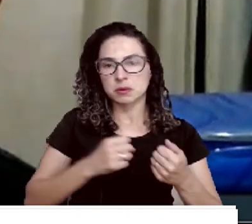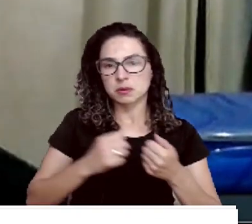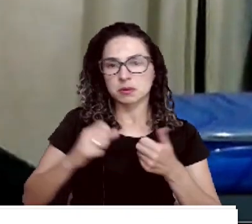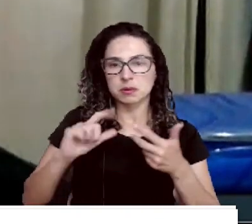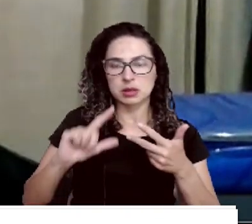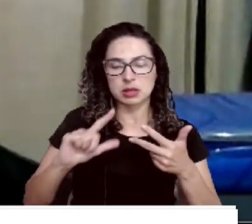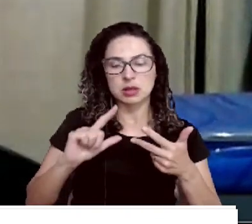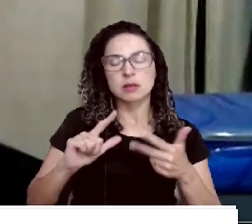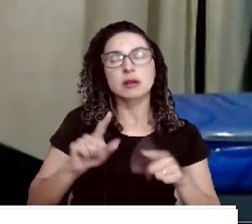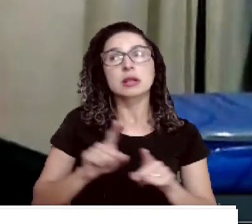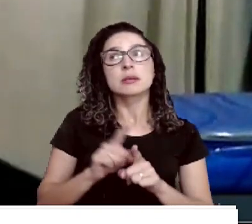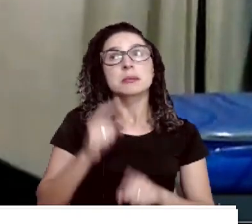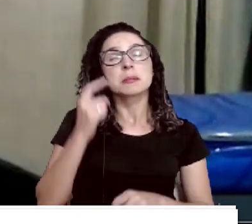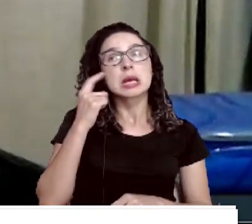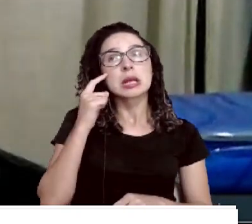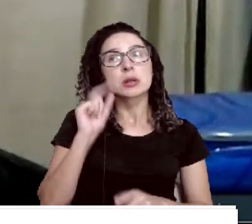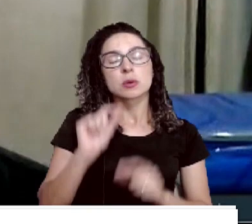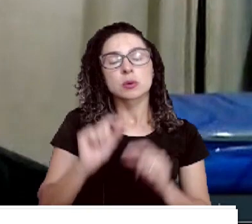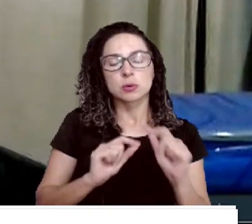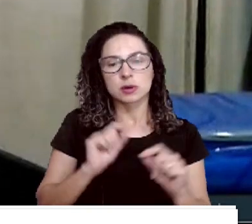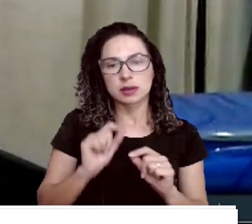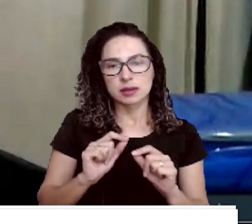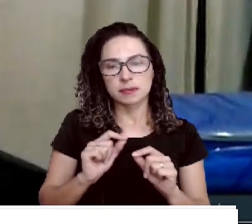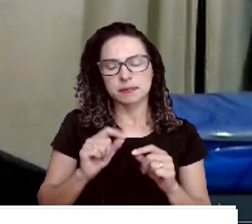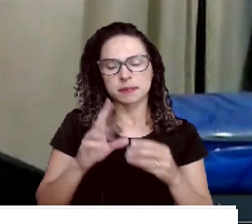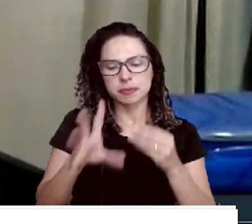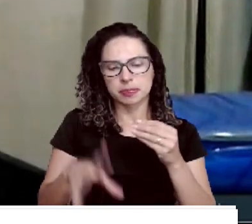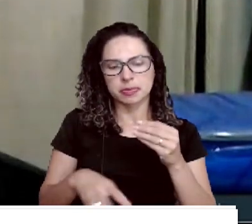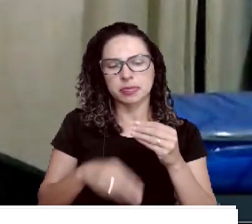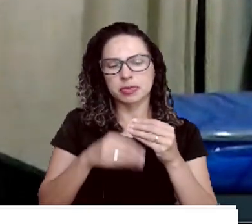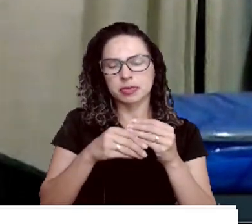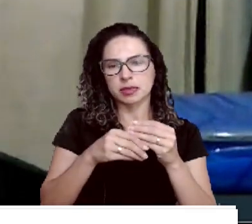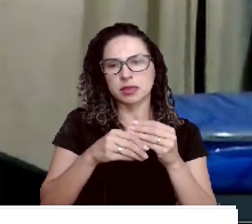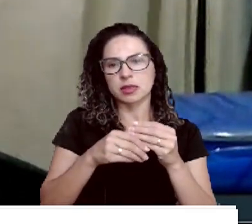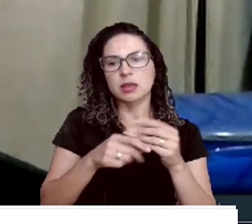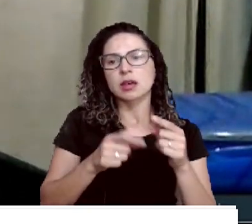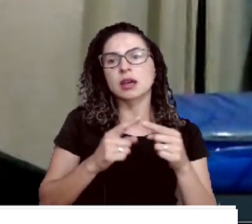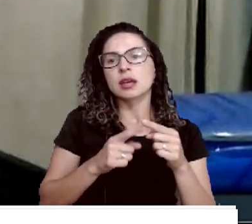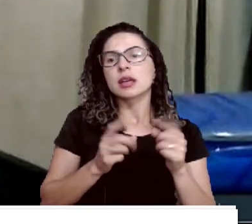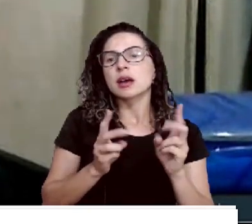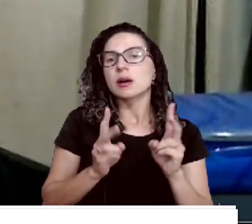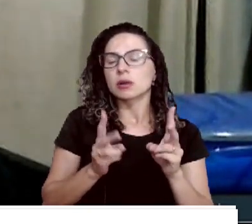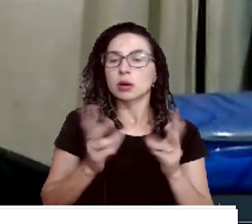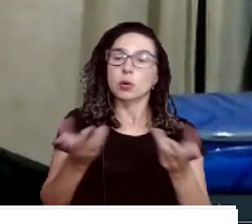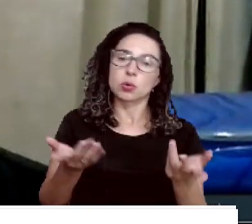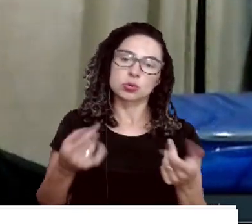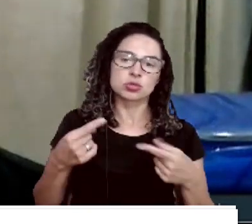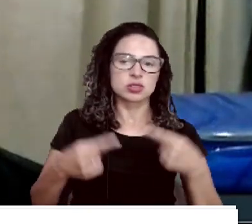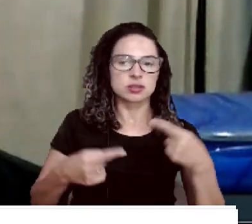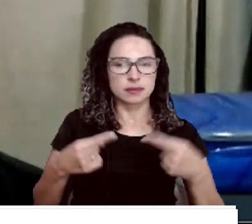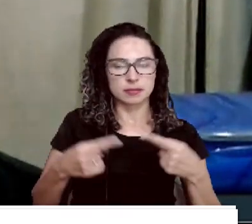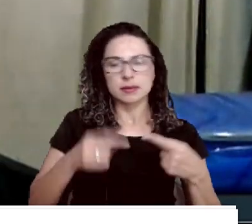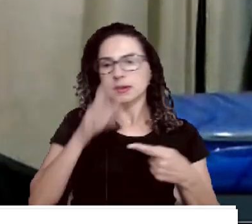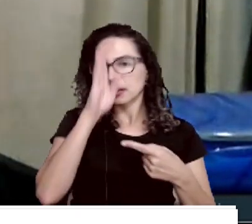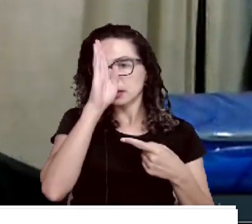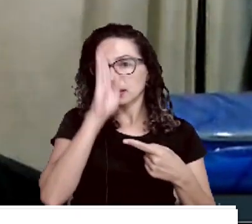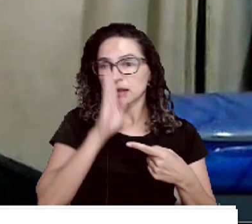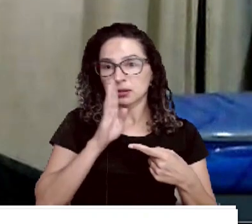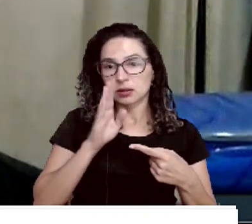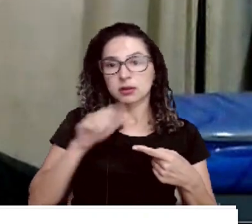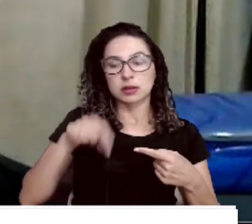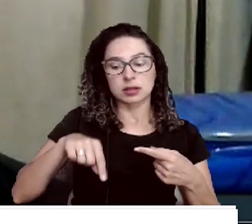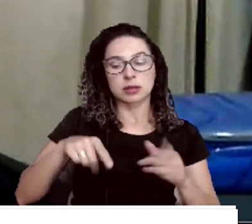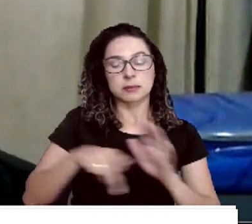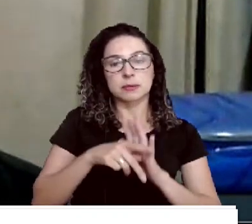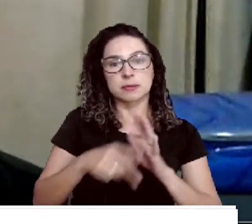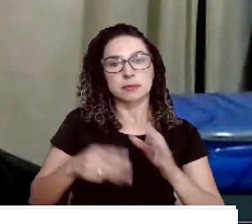que com esse aditivo manteria justamente nós estamos discutindo hoje que são essas gratuidades municipais, não